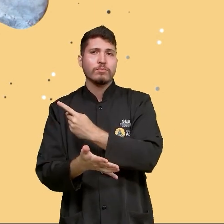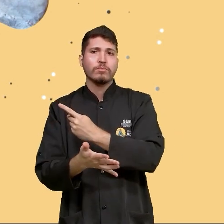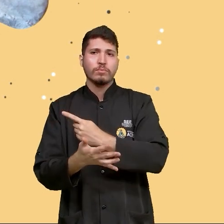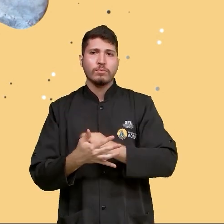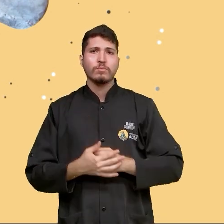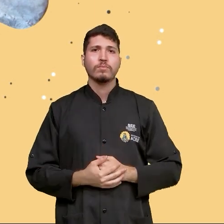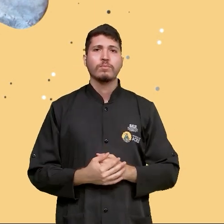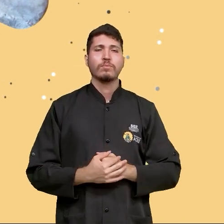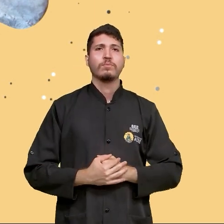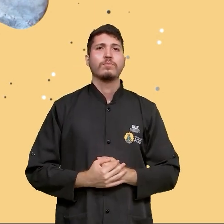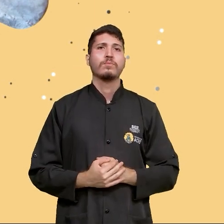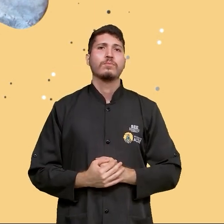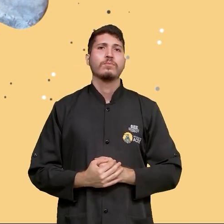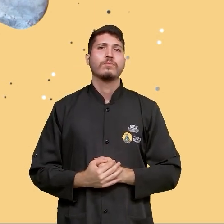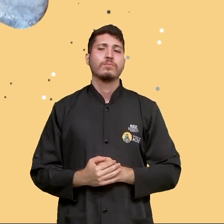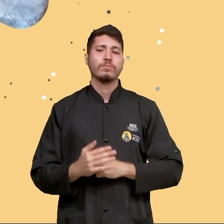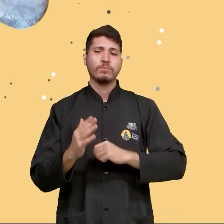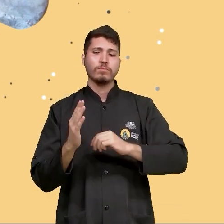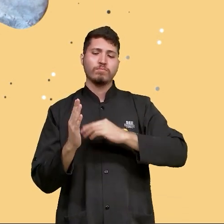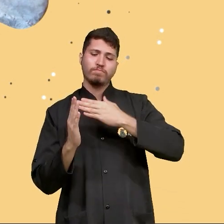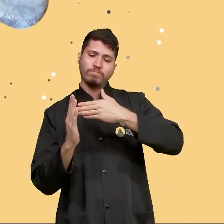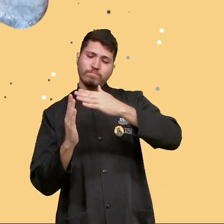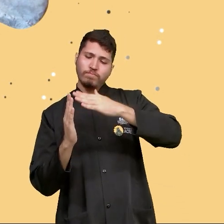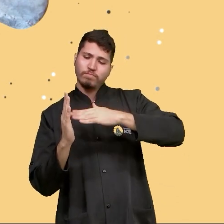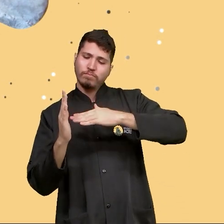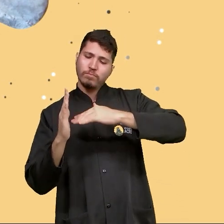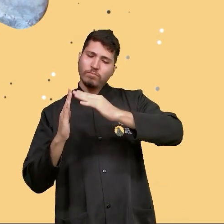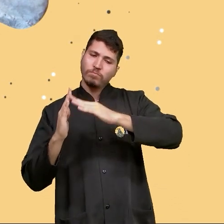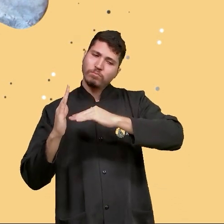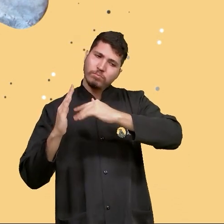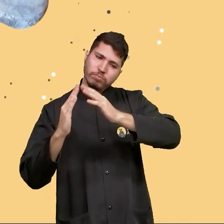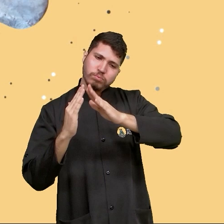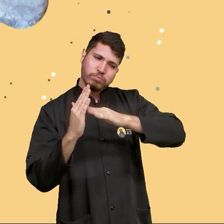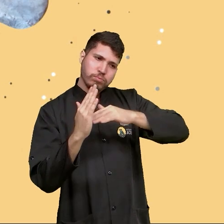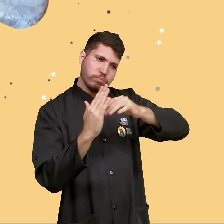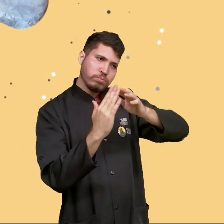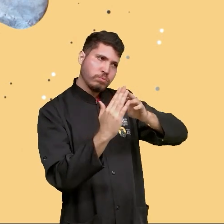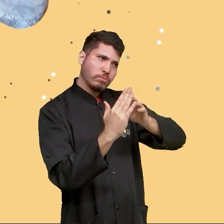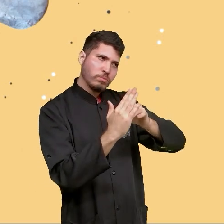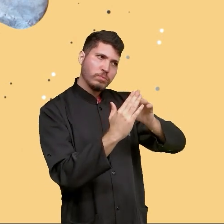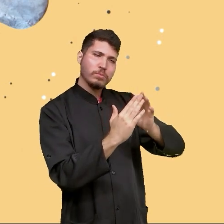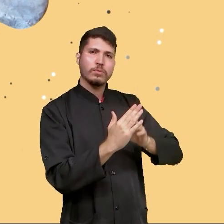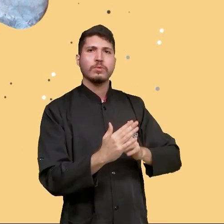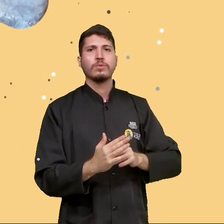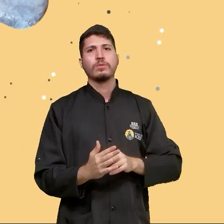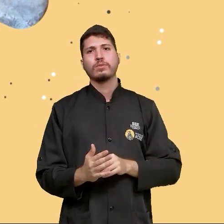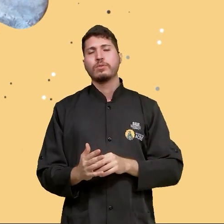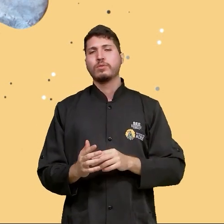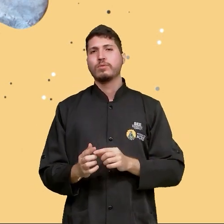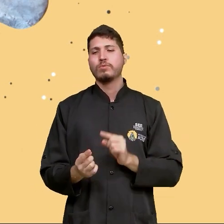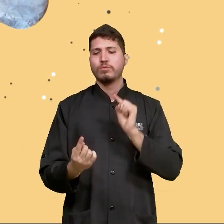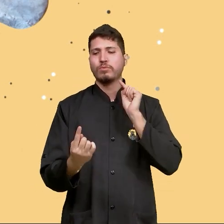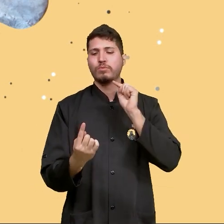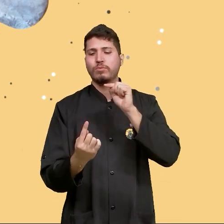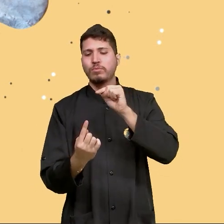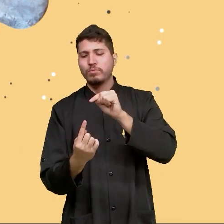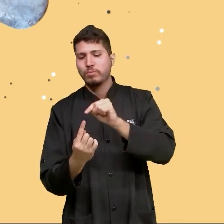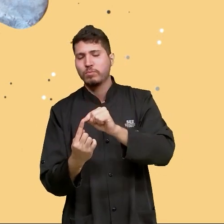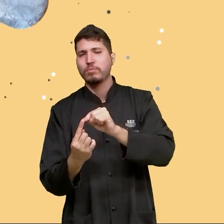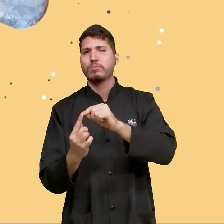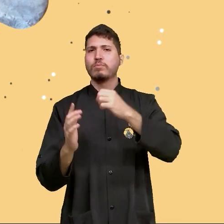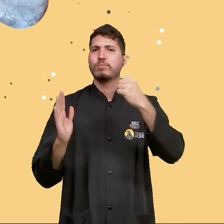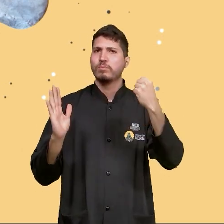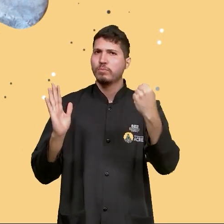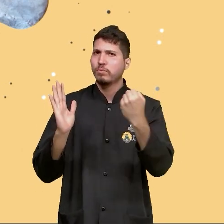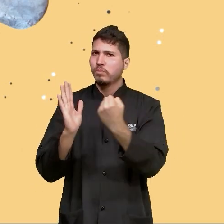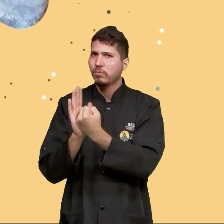As pinturas nas cavernas, elas tinham uma função ritualística,